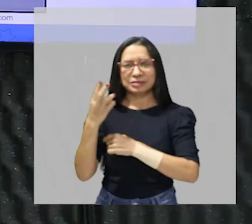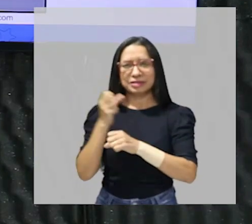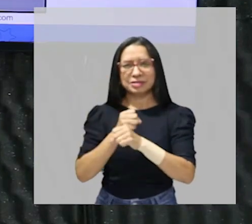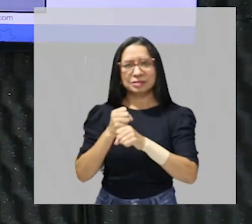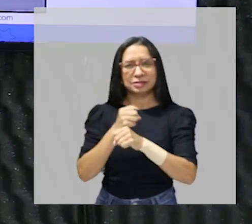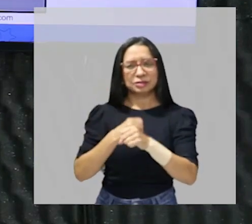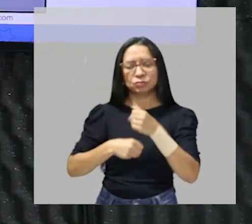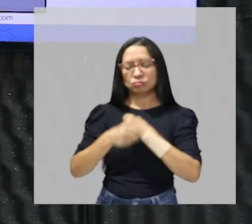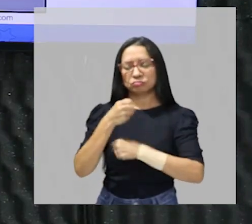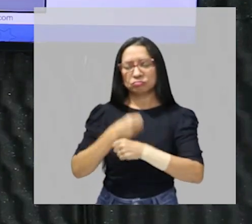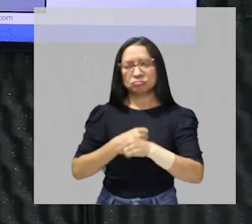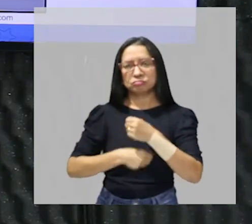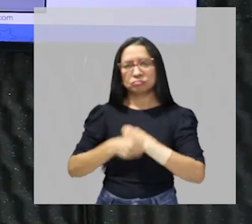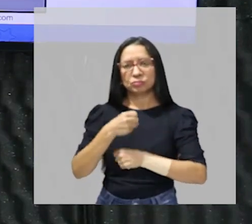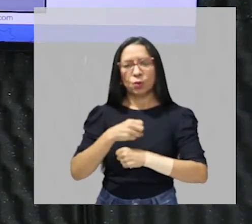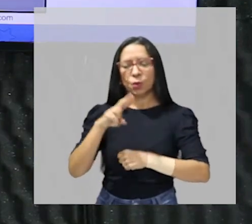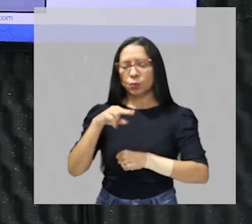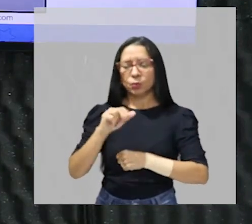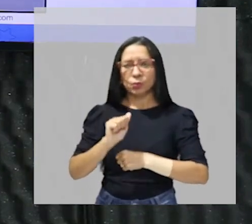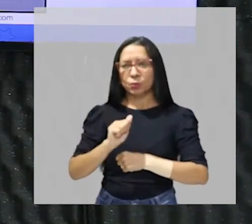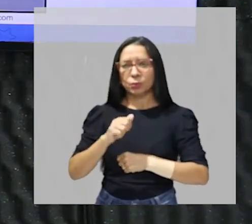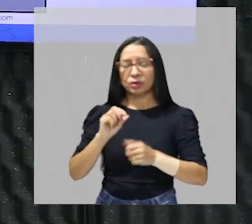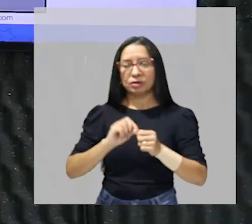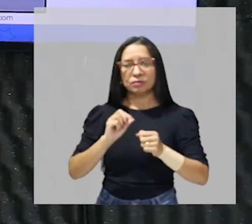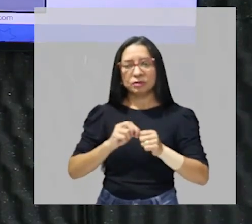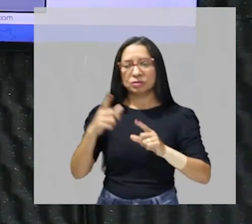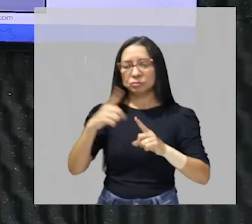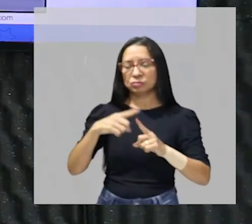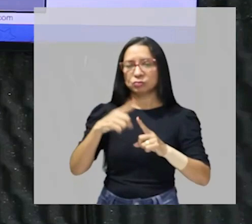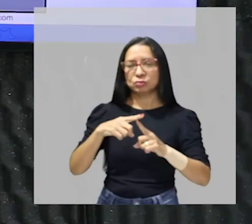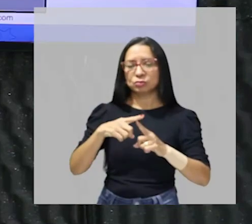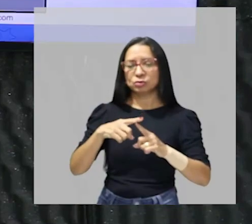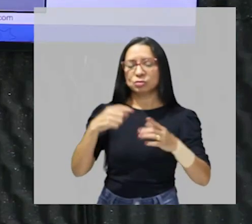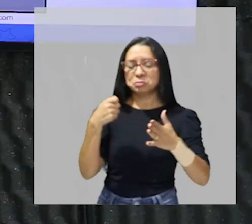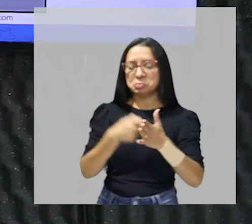feito nenhum tipo de luta, nenhum tipo de arte marcial.